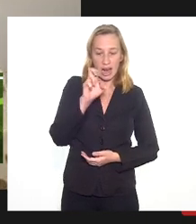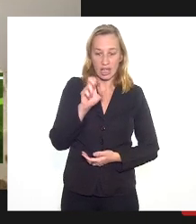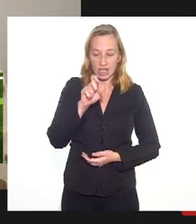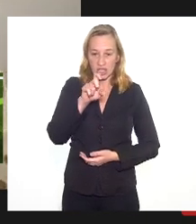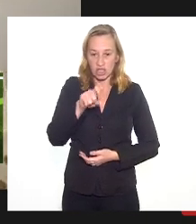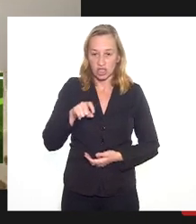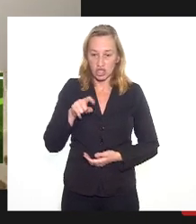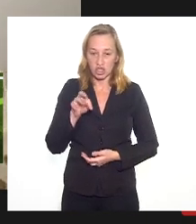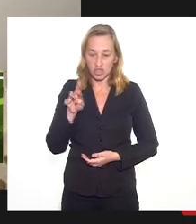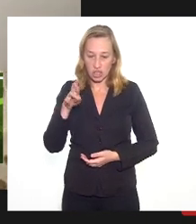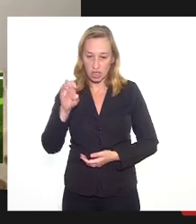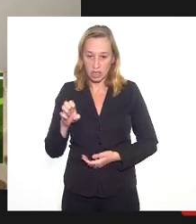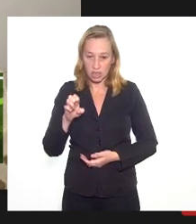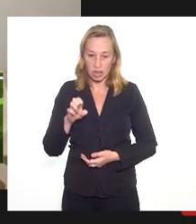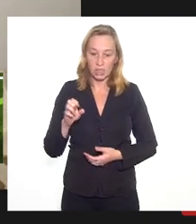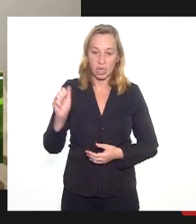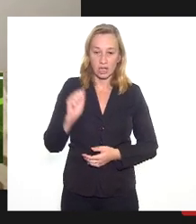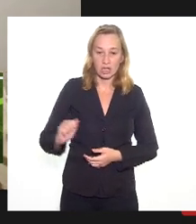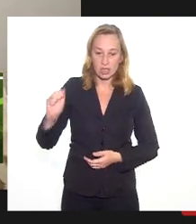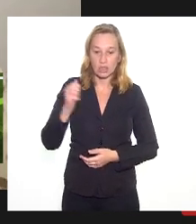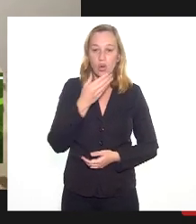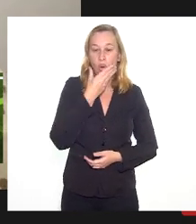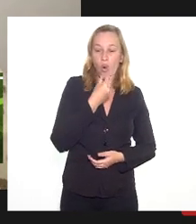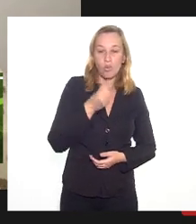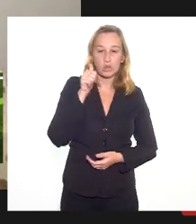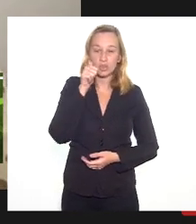da Associação de Homens e Mulheres do Mar